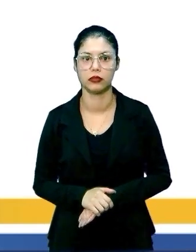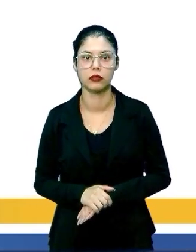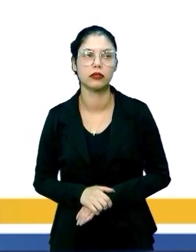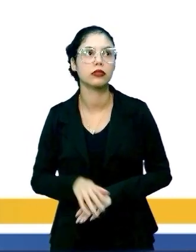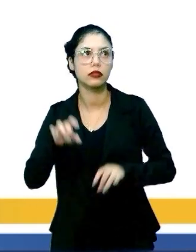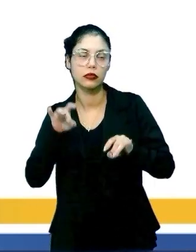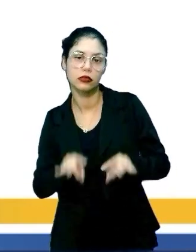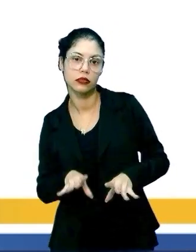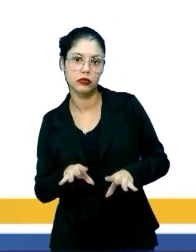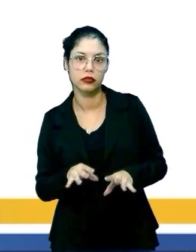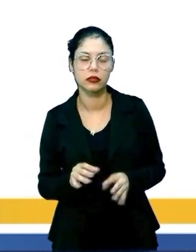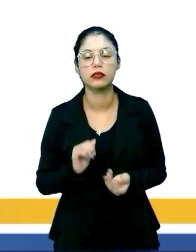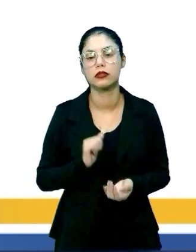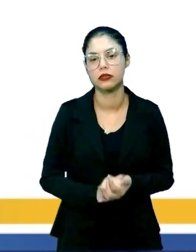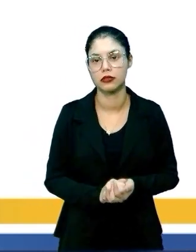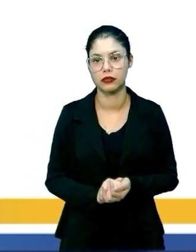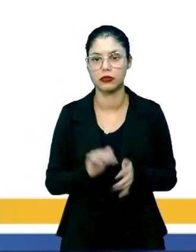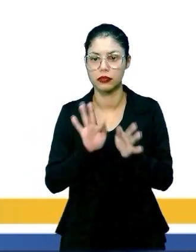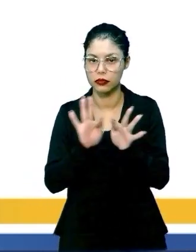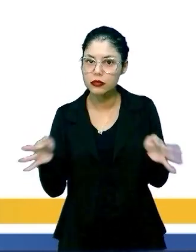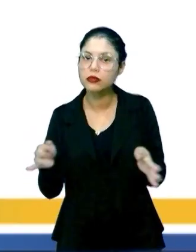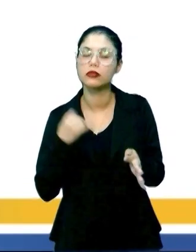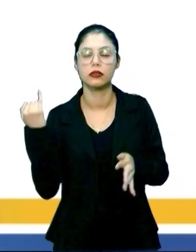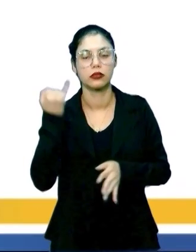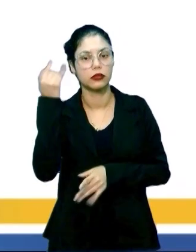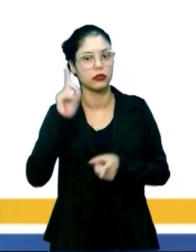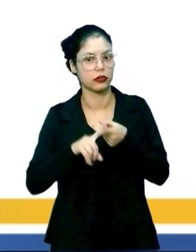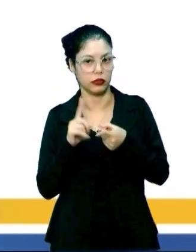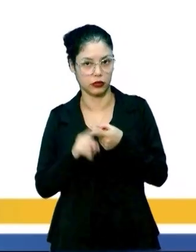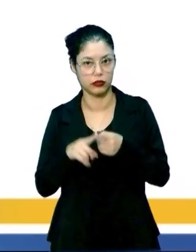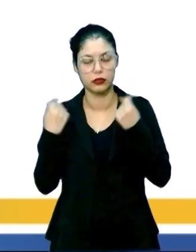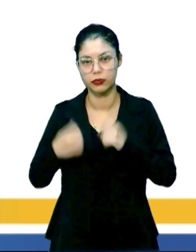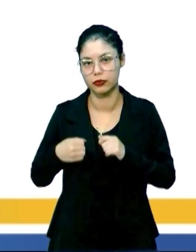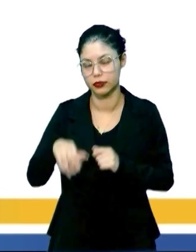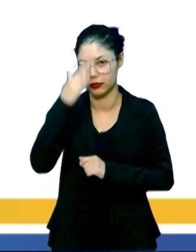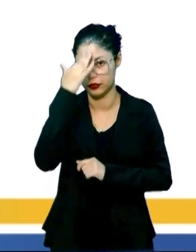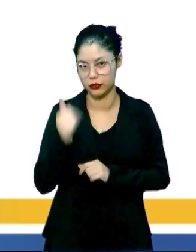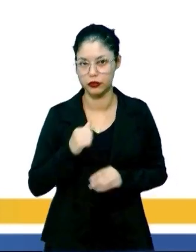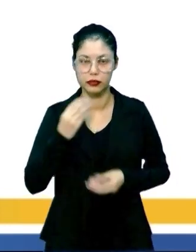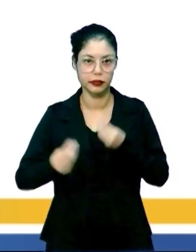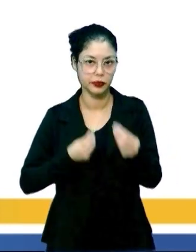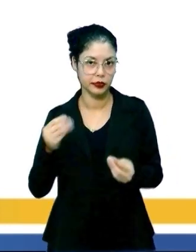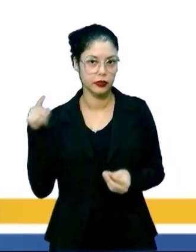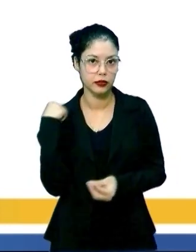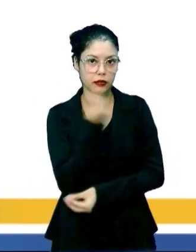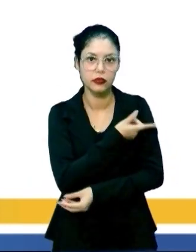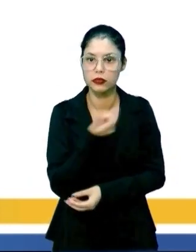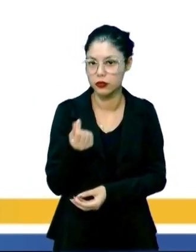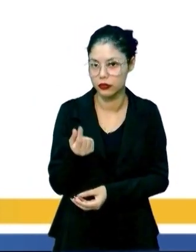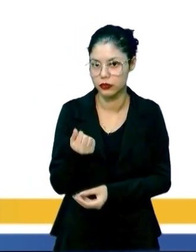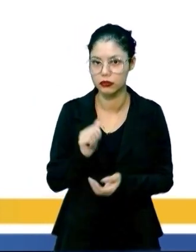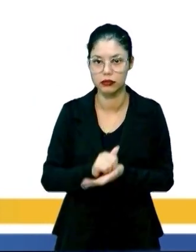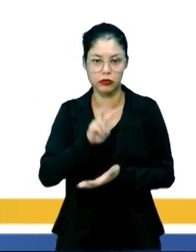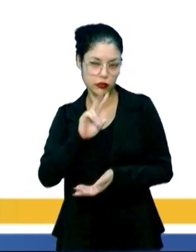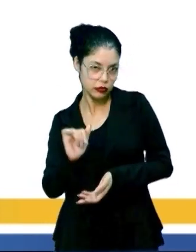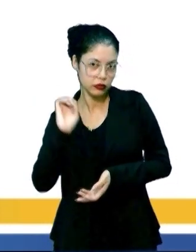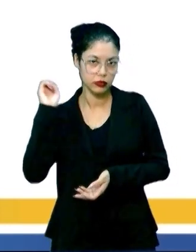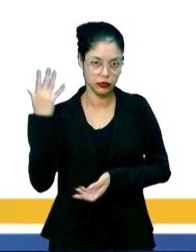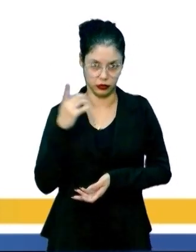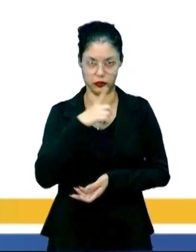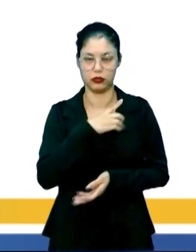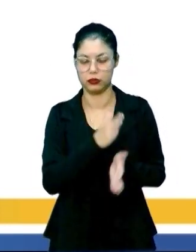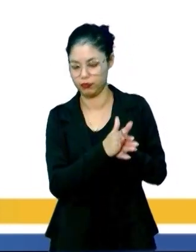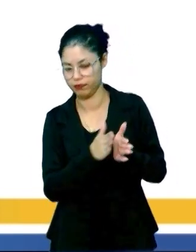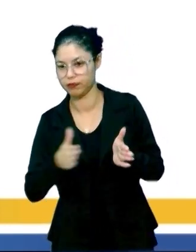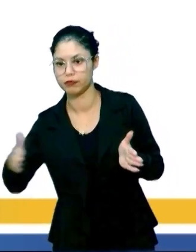Essa última frase ela é bastante importante, porque nós temos que saber como o nosso dinheiro vai se comportar